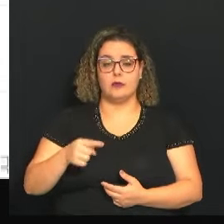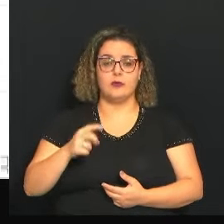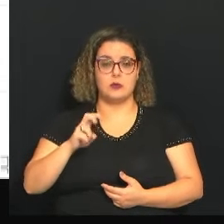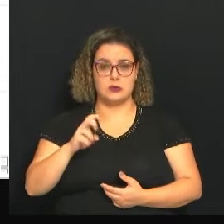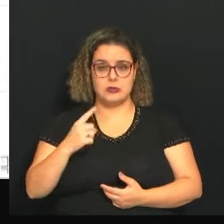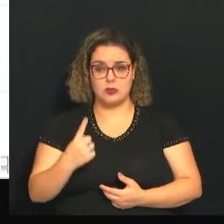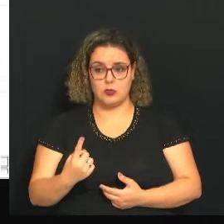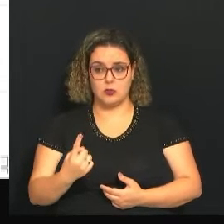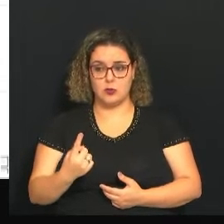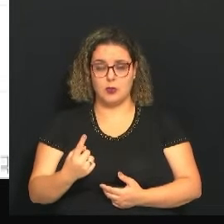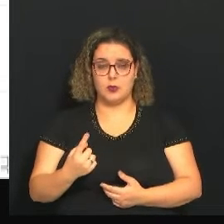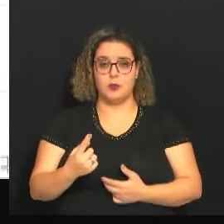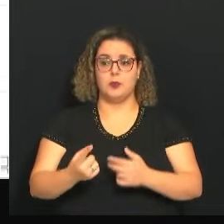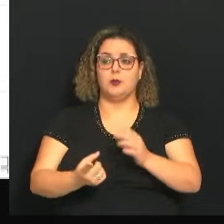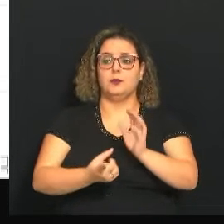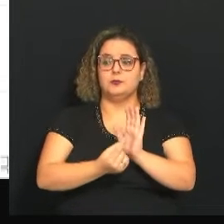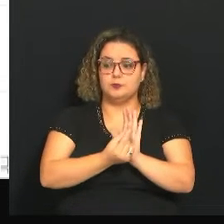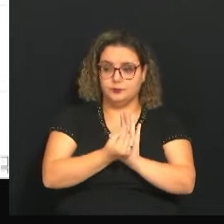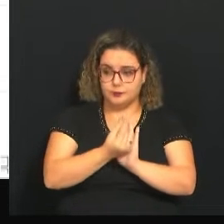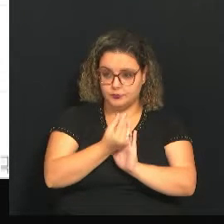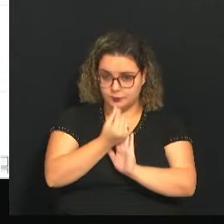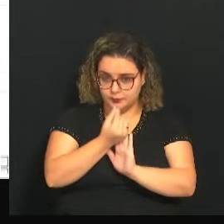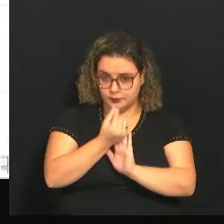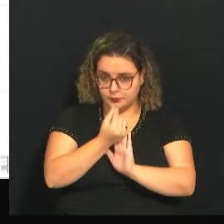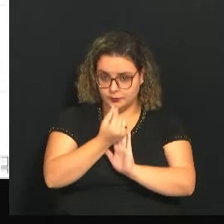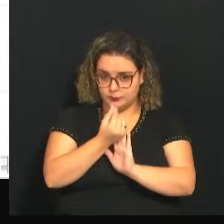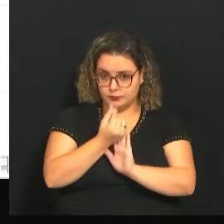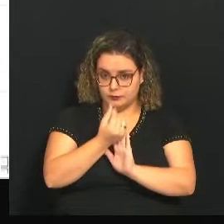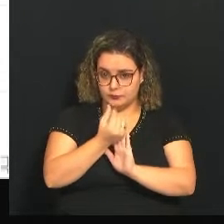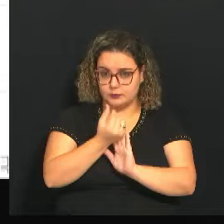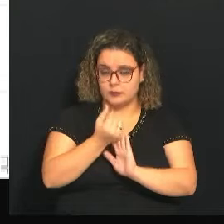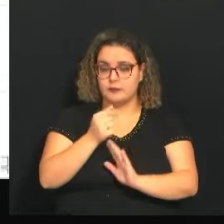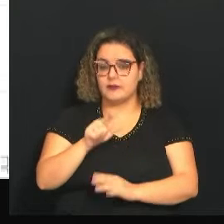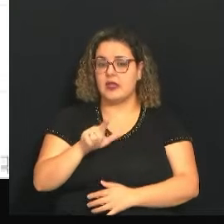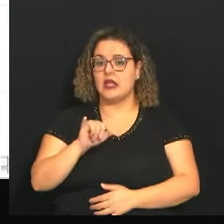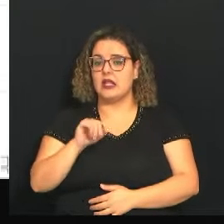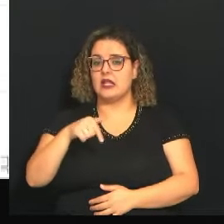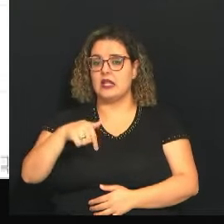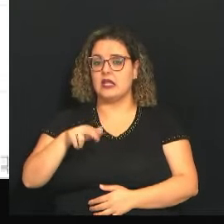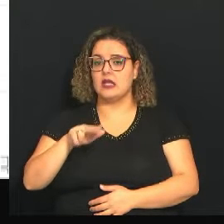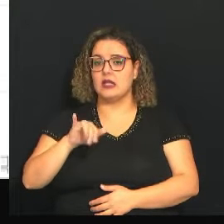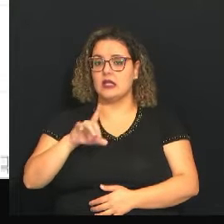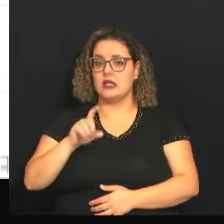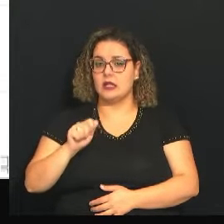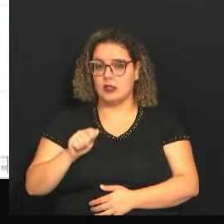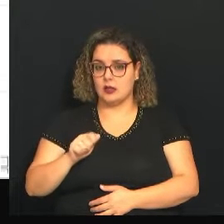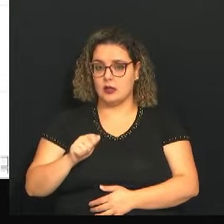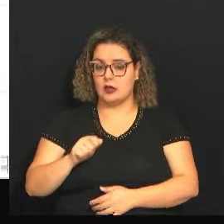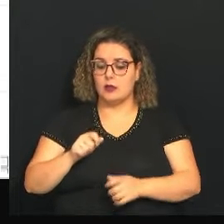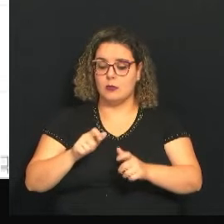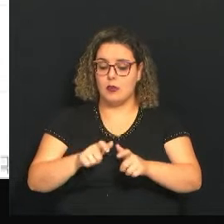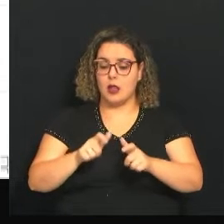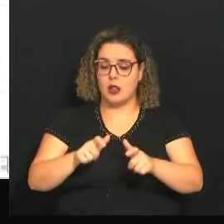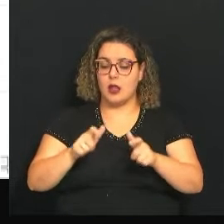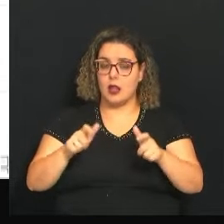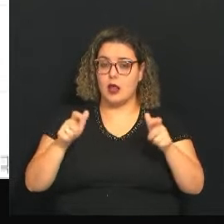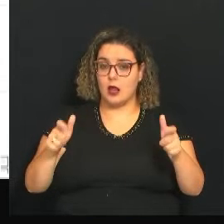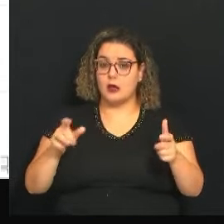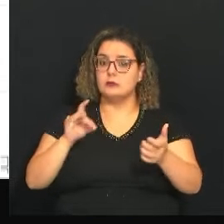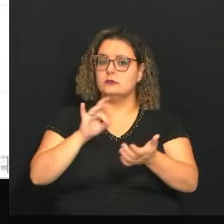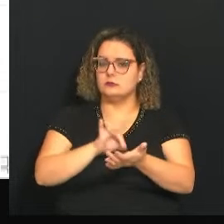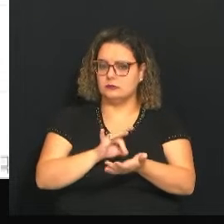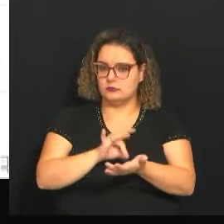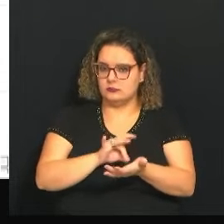A receita, aqui, quando eu falo em receita corrente líquida, um aumento real. Então, aqui é o poder,